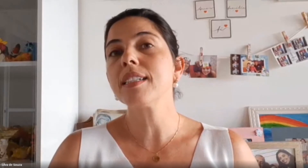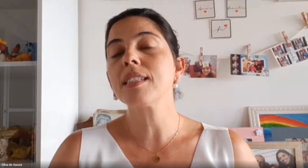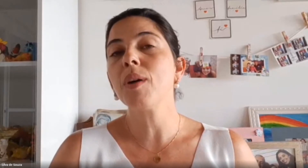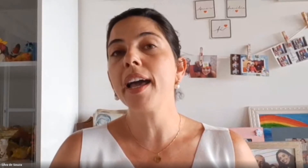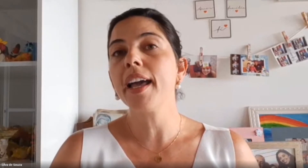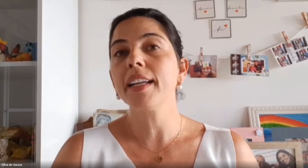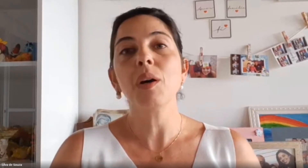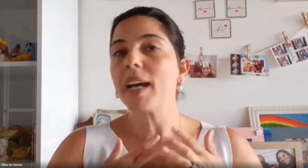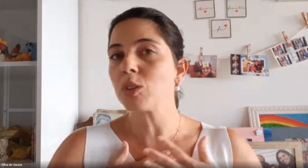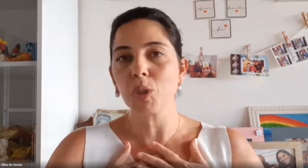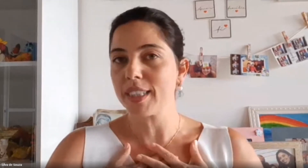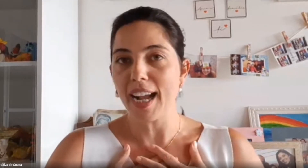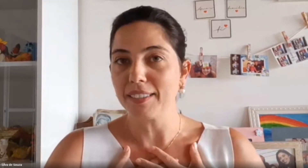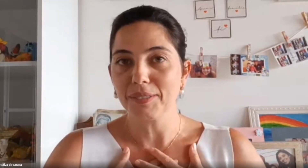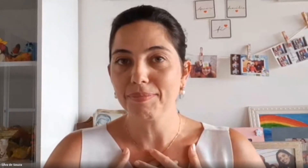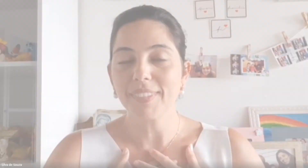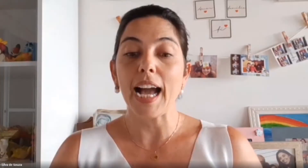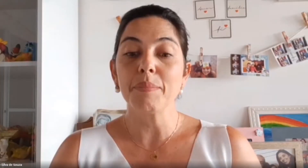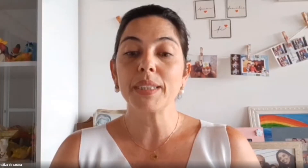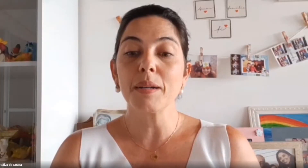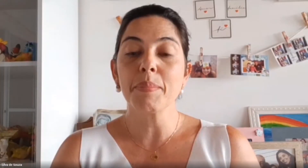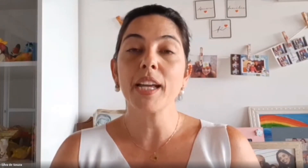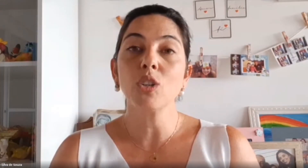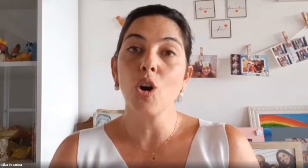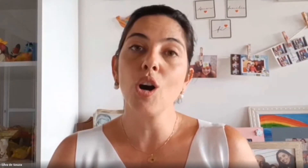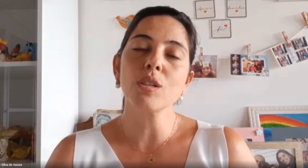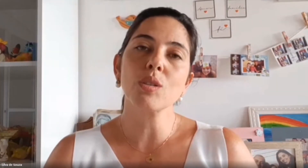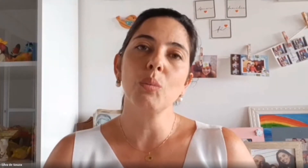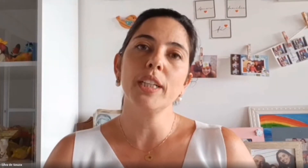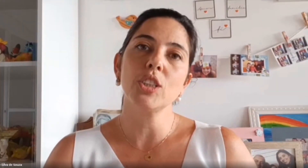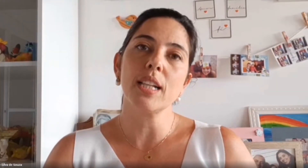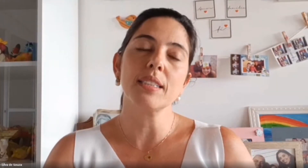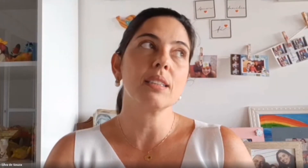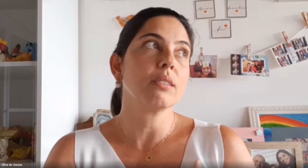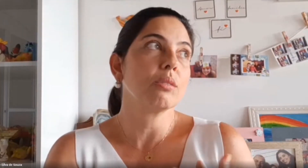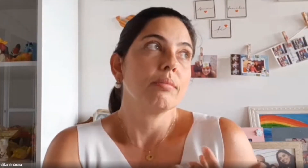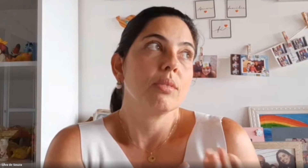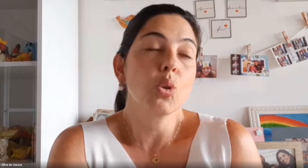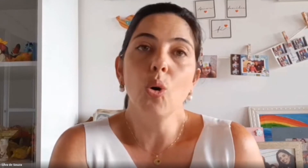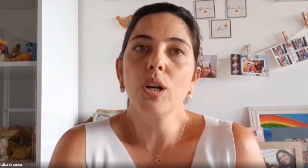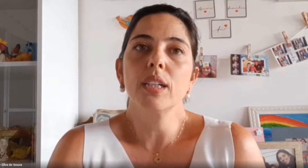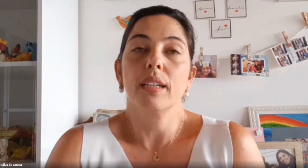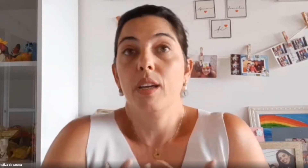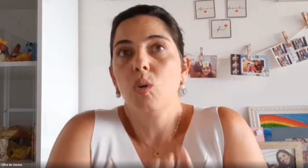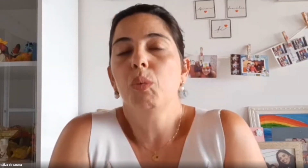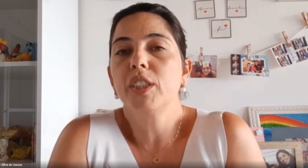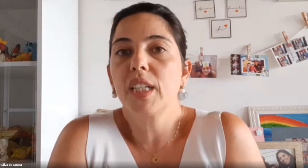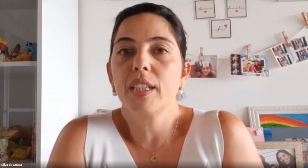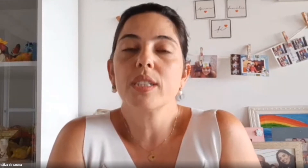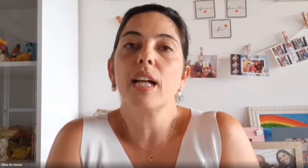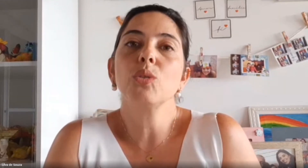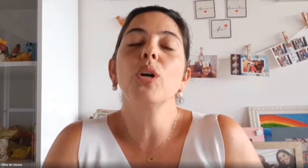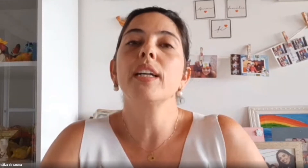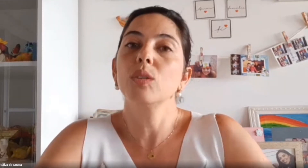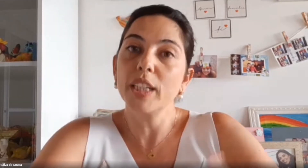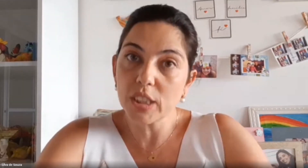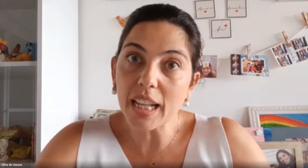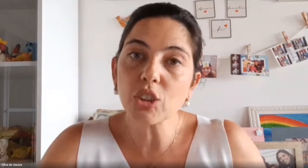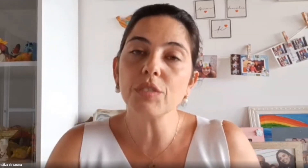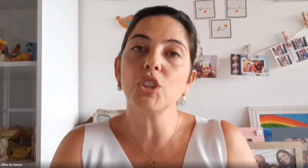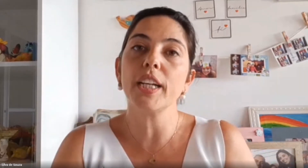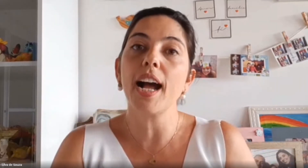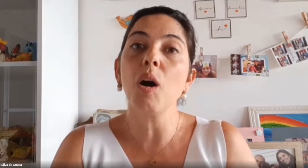muitas vezes não é mostrar. Cabe também nós, como legisladora, eu como legisladora